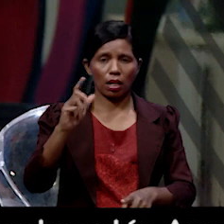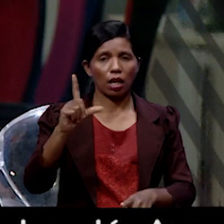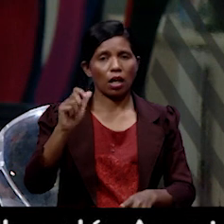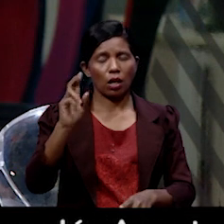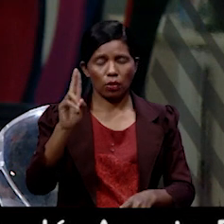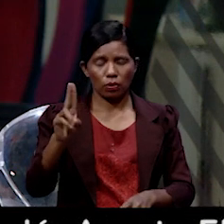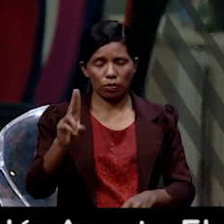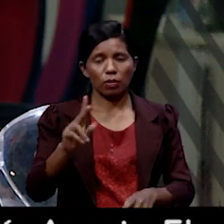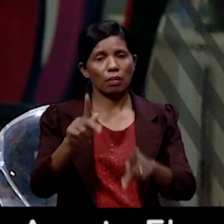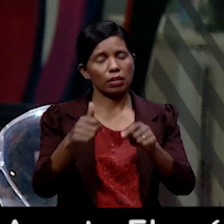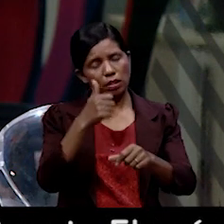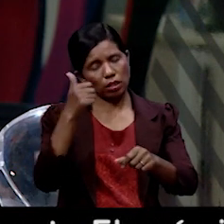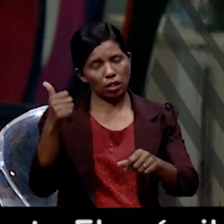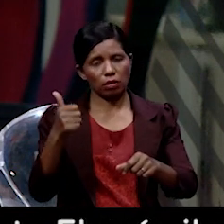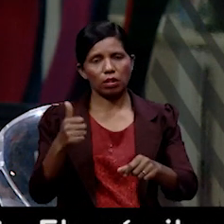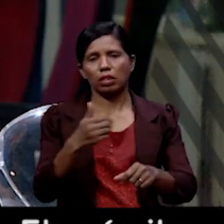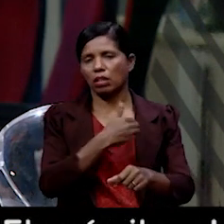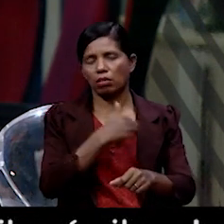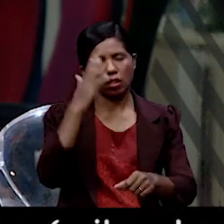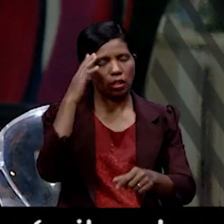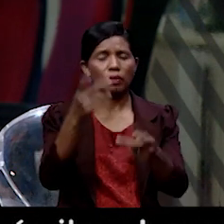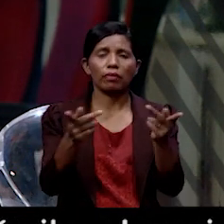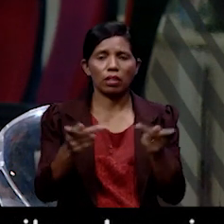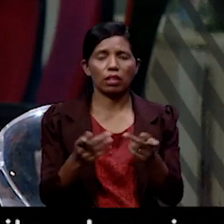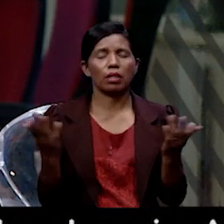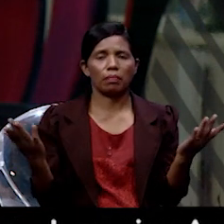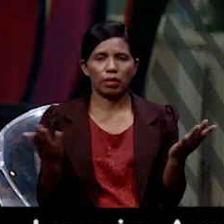Nebe Sidau, Katene Paradeiro.